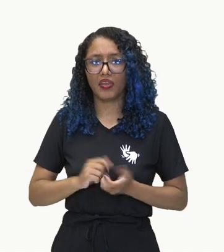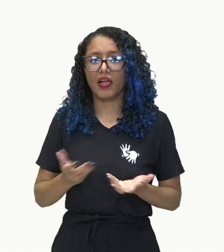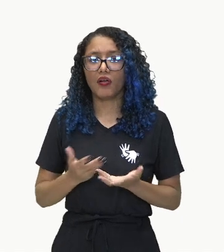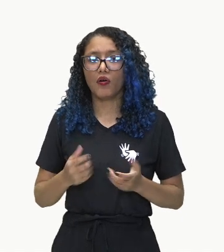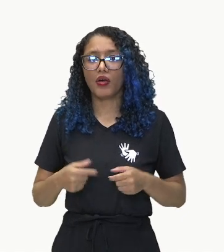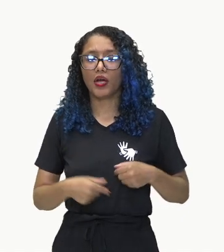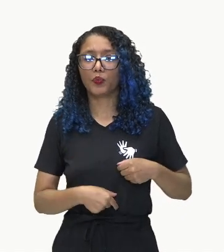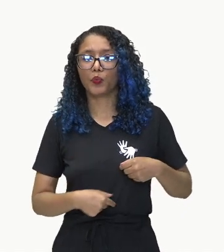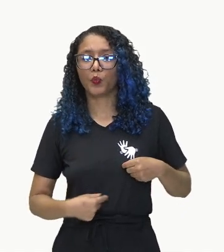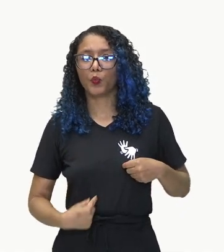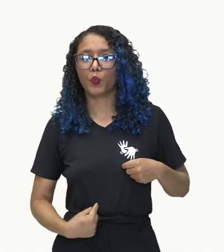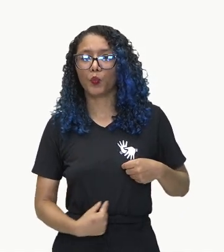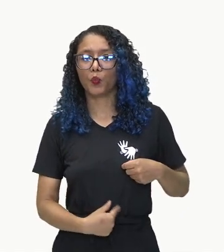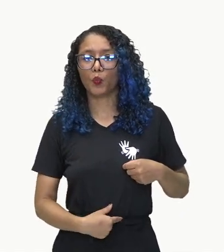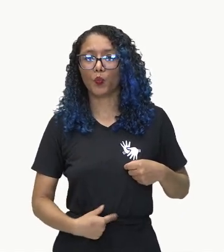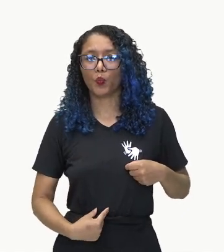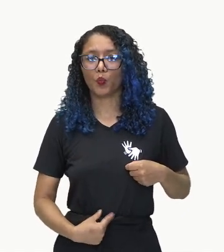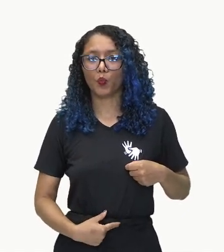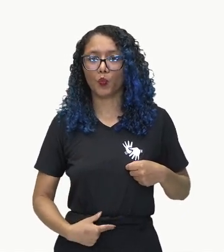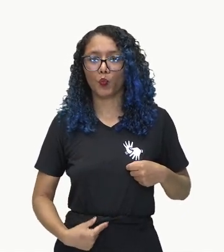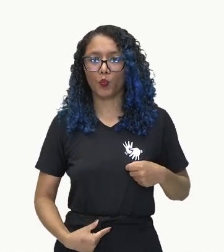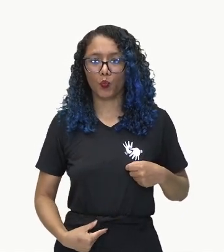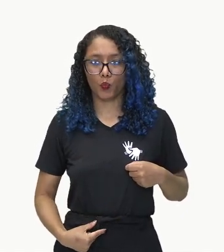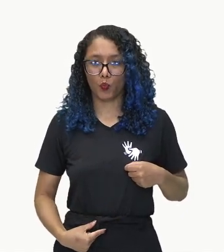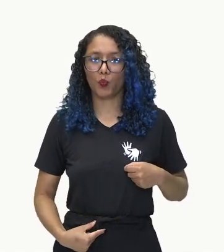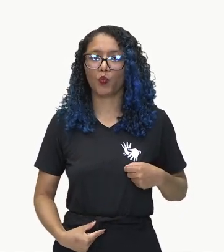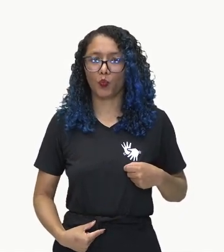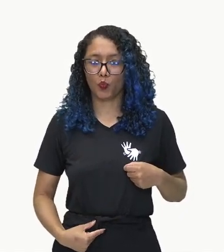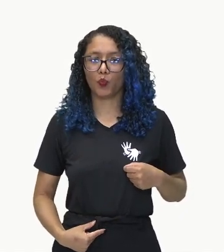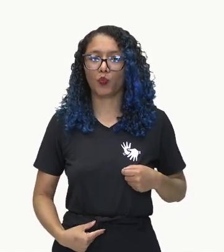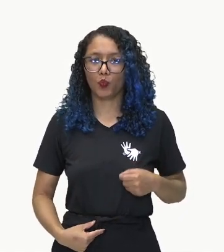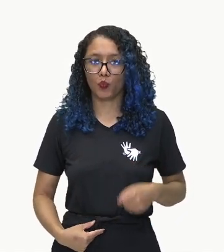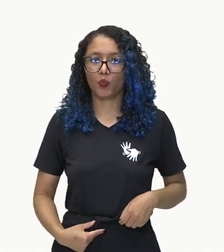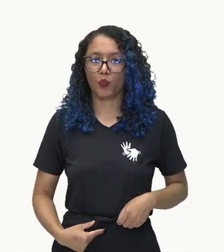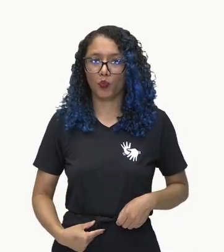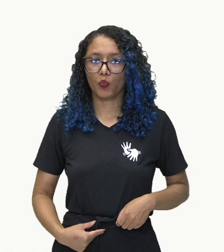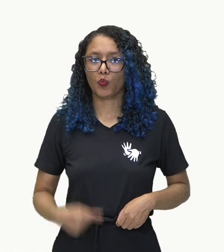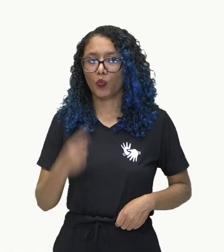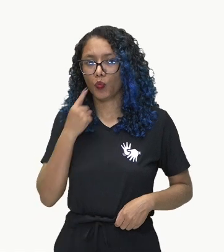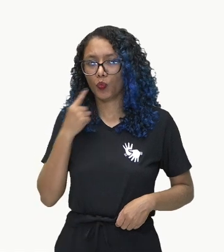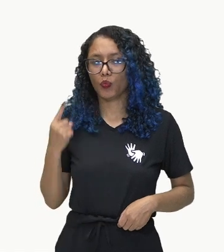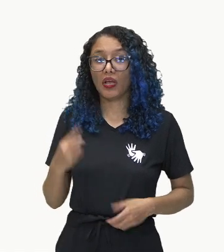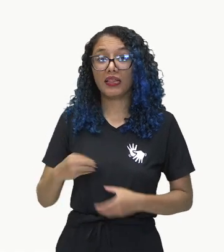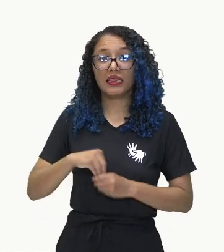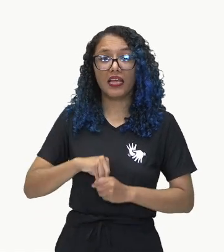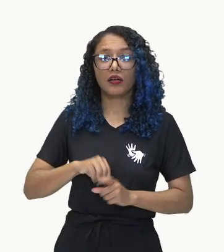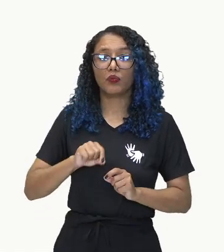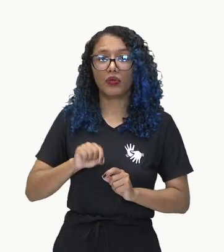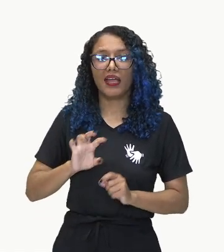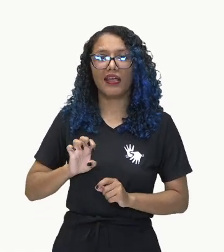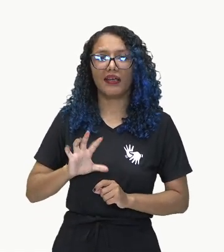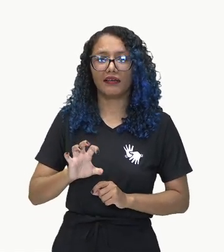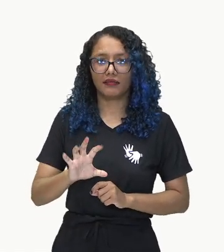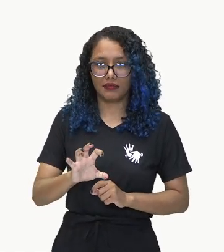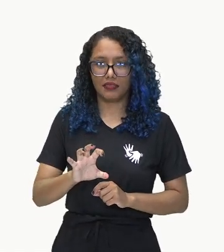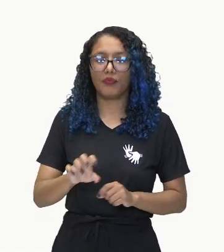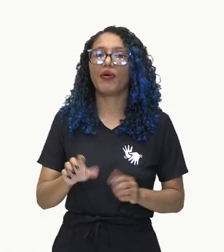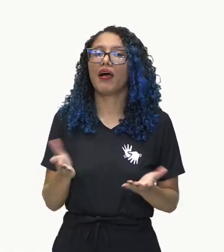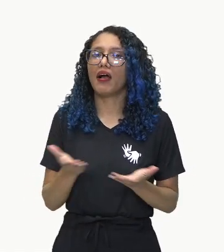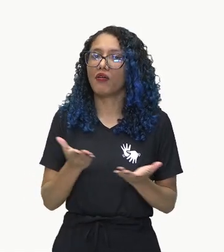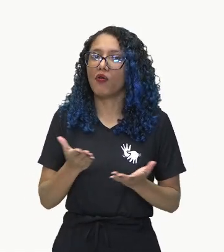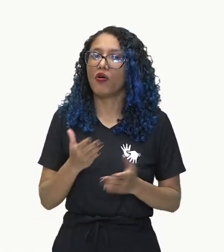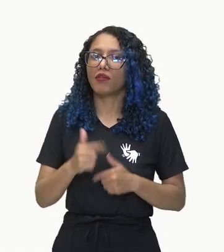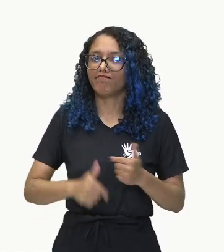delgado. Aqui, no intestino delgado, as enzimas vão atuar, né, são as enzimas